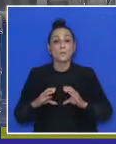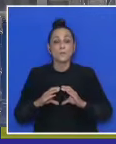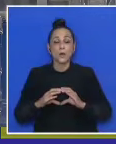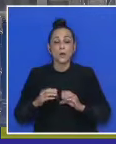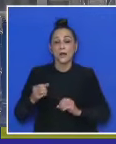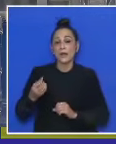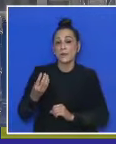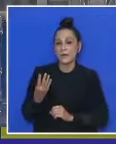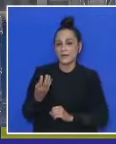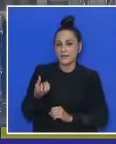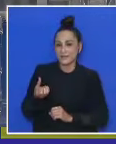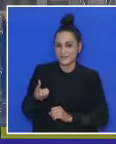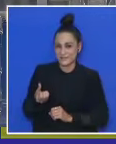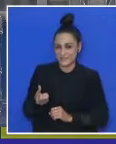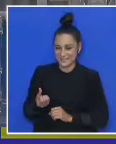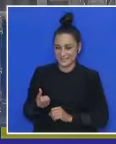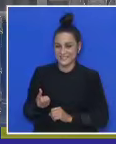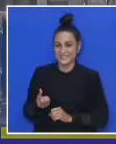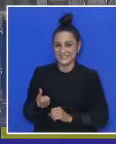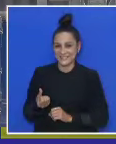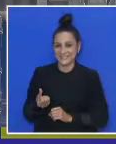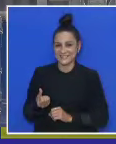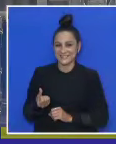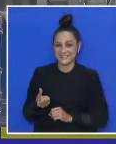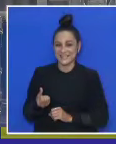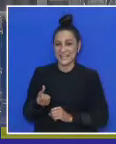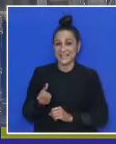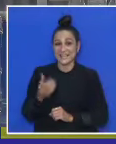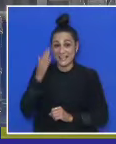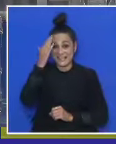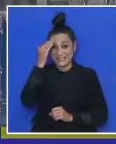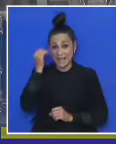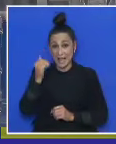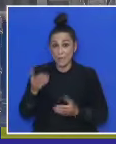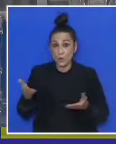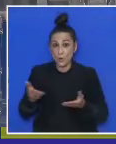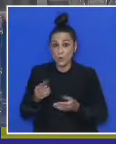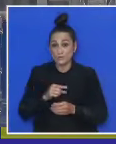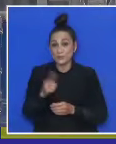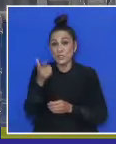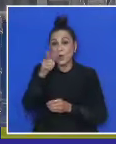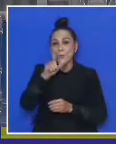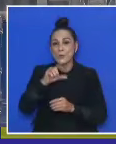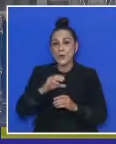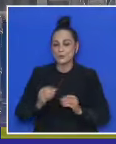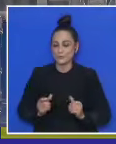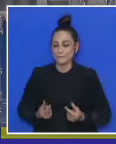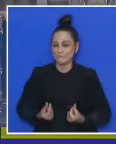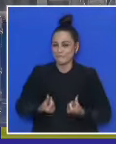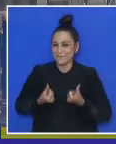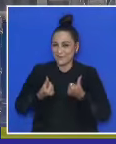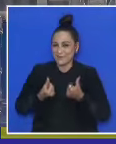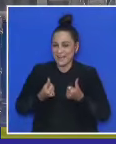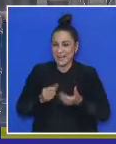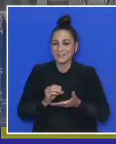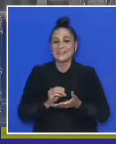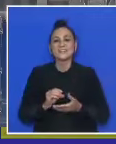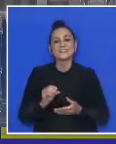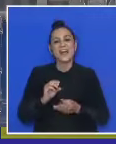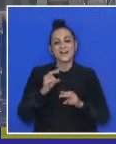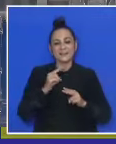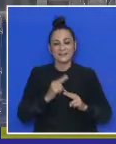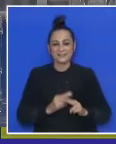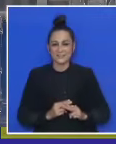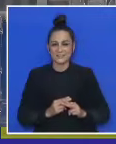bola 46. Quem sabe você se torna o próximo milionário das Loterias Caixa. Vem